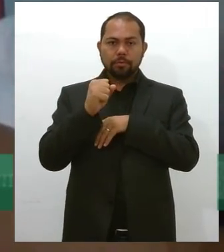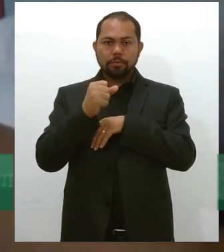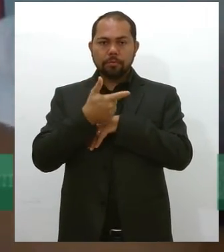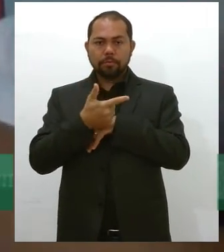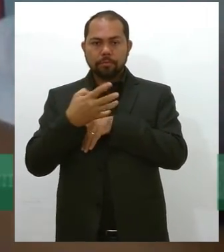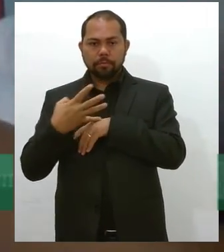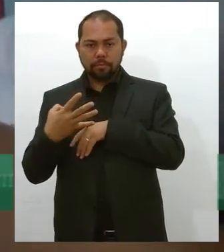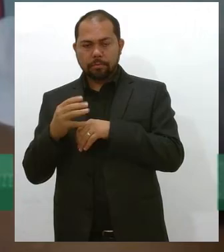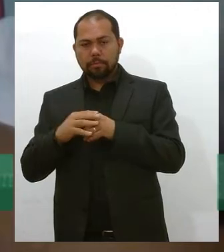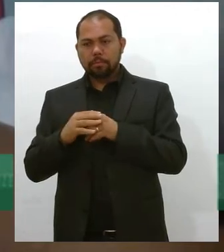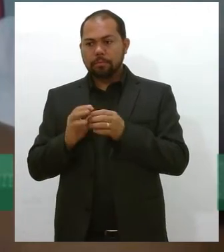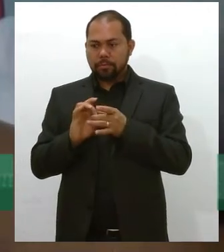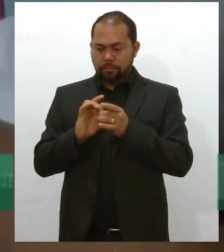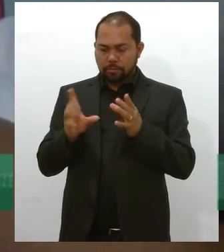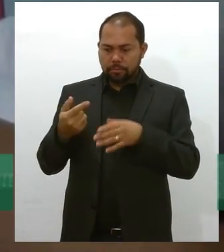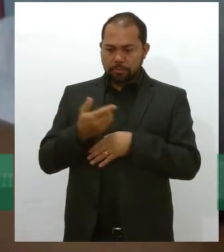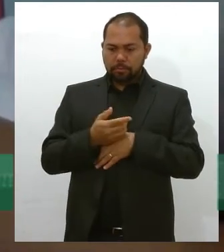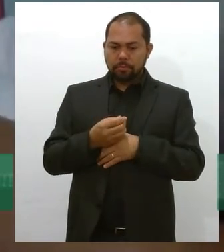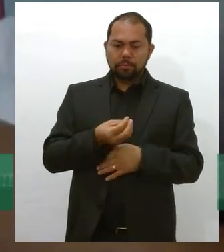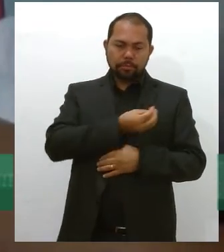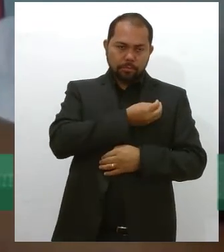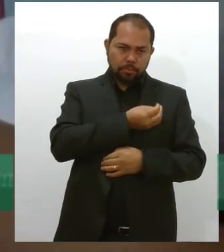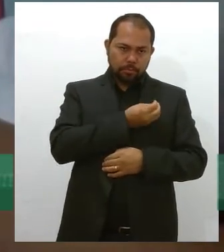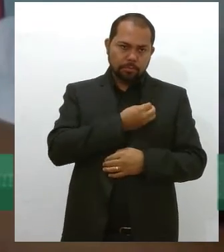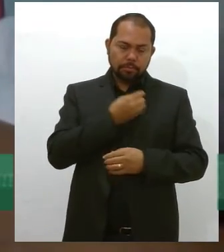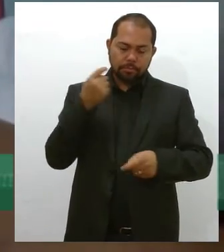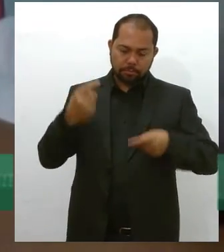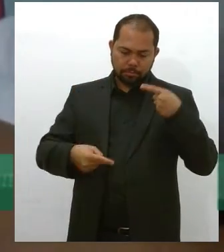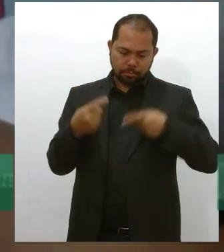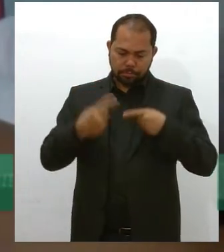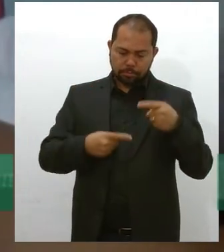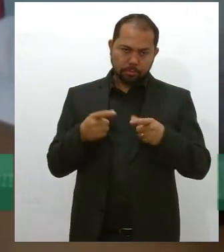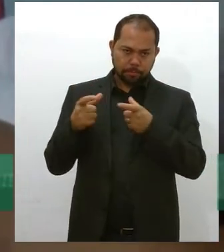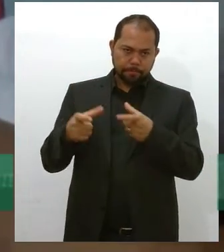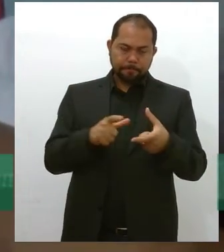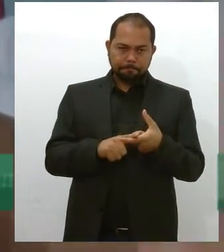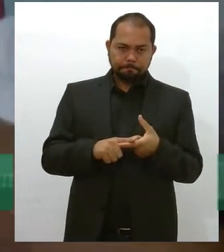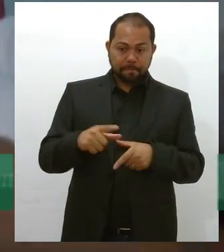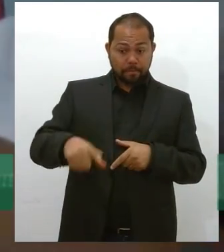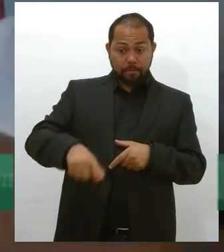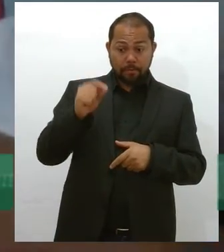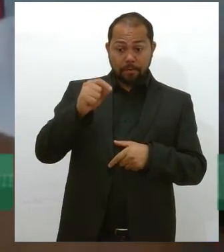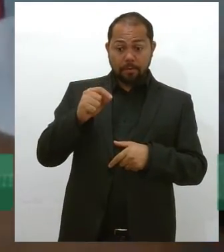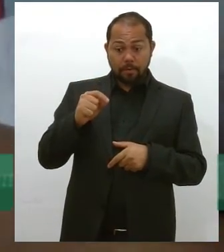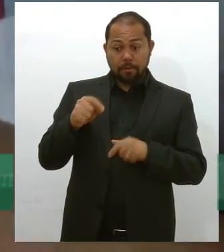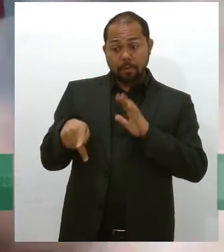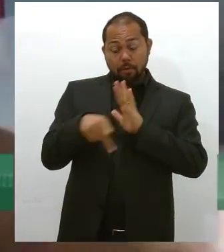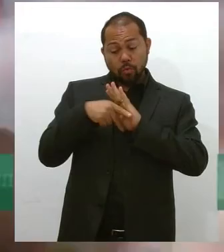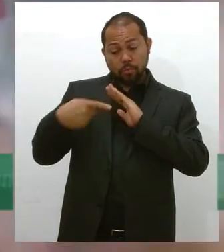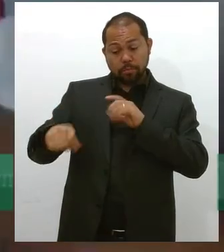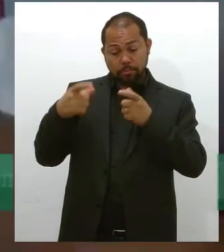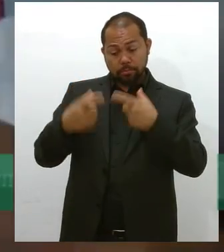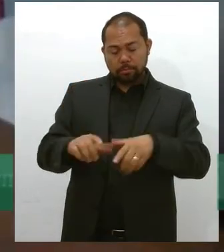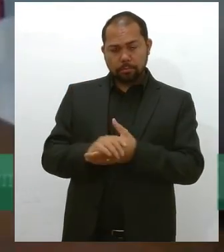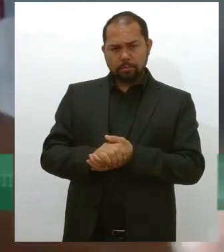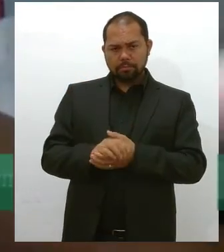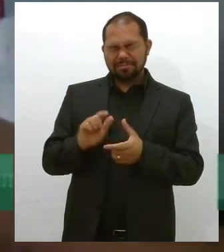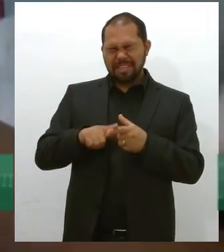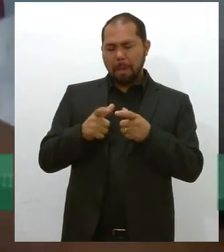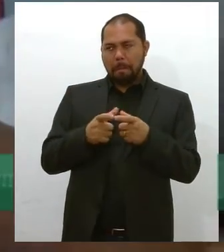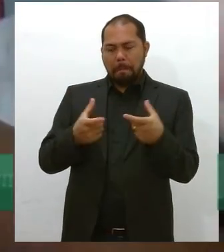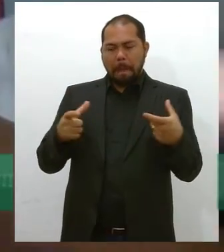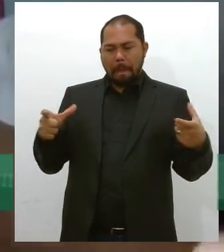participar da política local e decidir coisas que sejam locais, né? Só que não é muito amplo, assim, não é como a gente